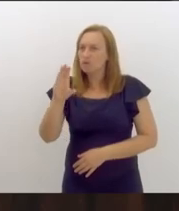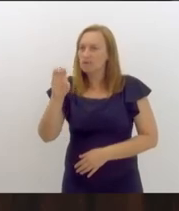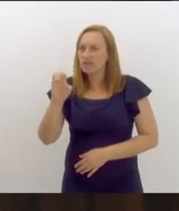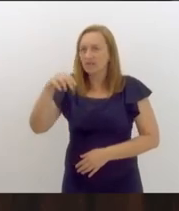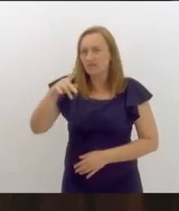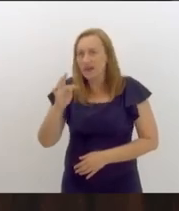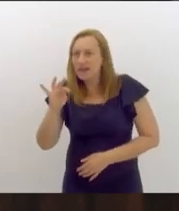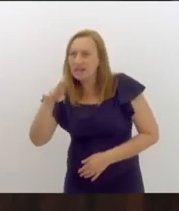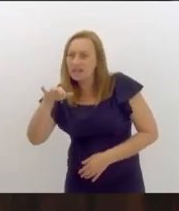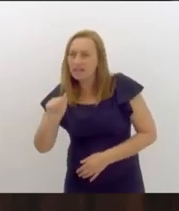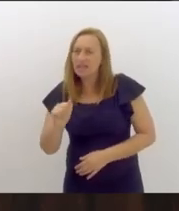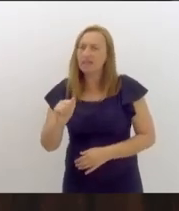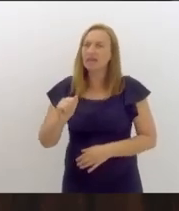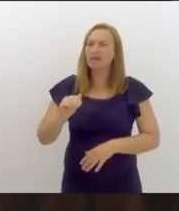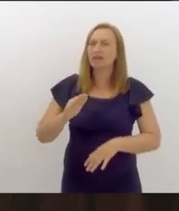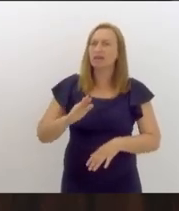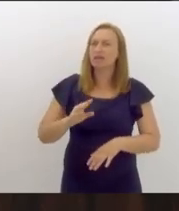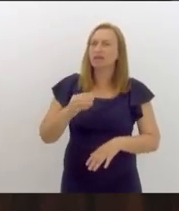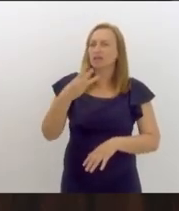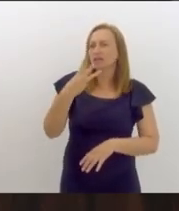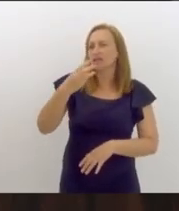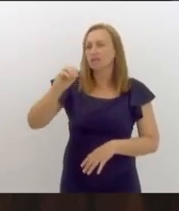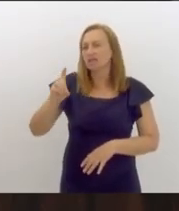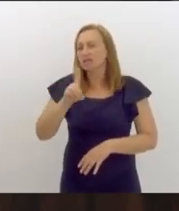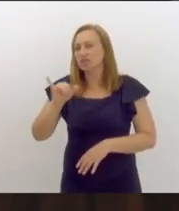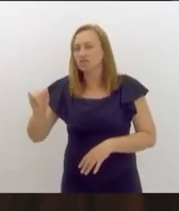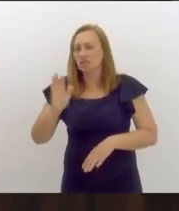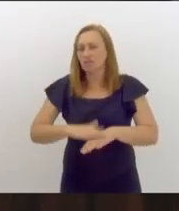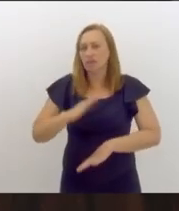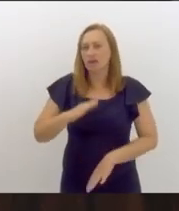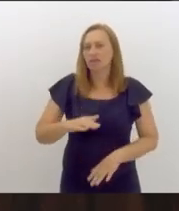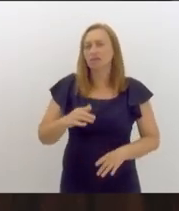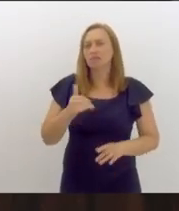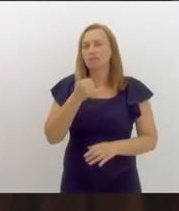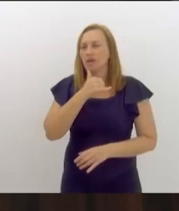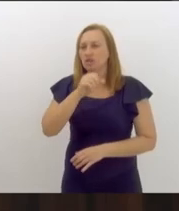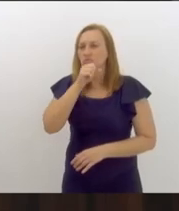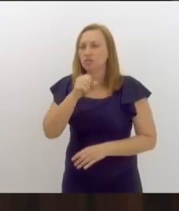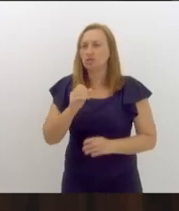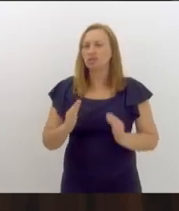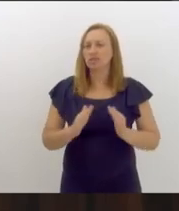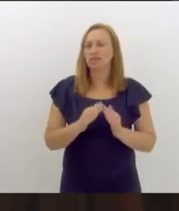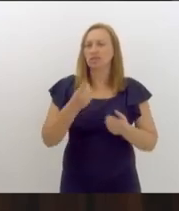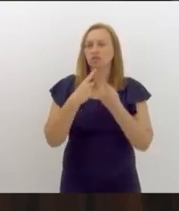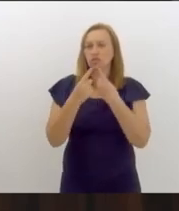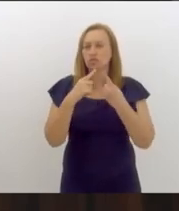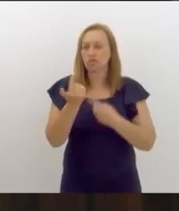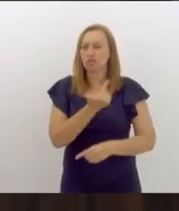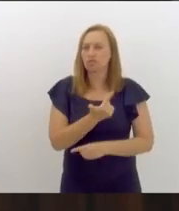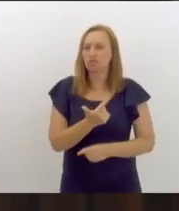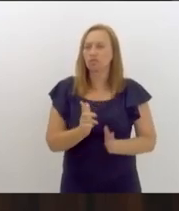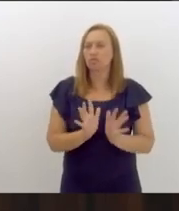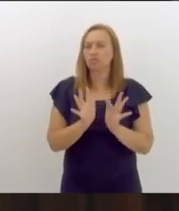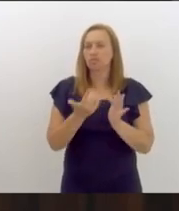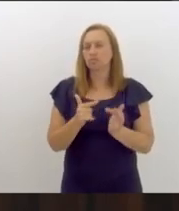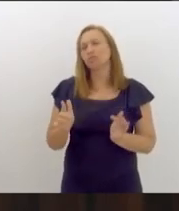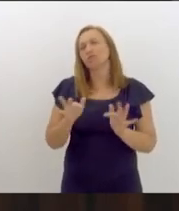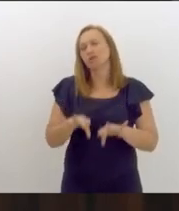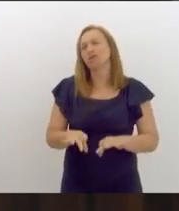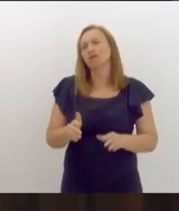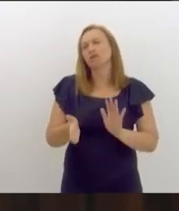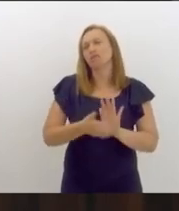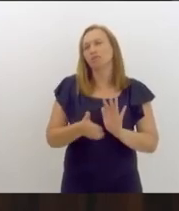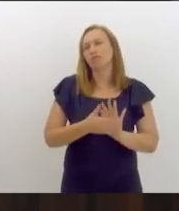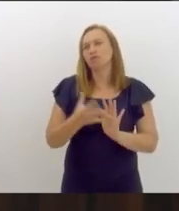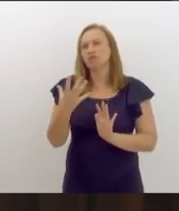a licença maternidade as mães em discussão não havendo o que Queira discutir encerrada discussão apresente proposta